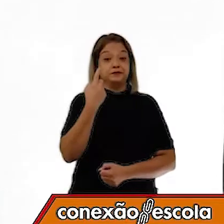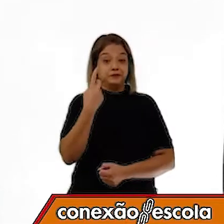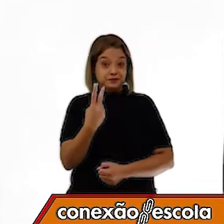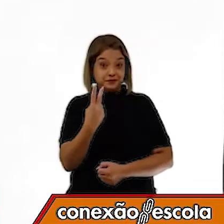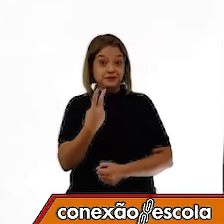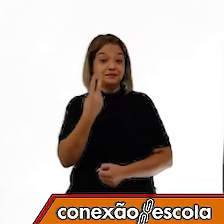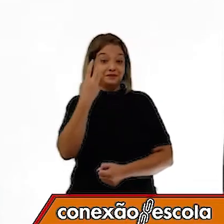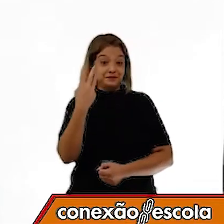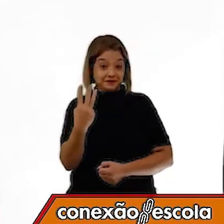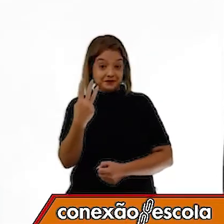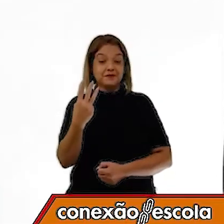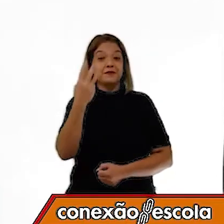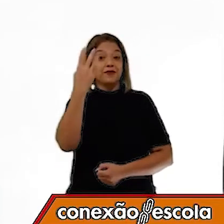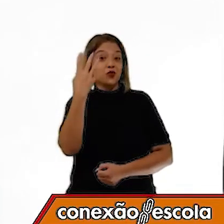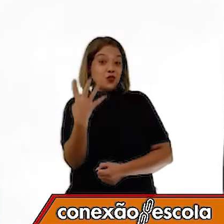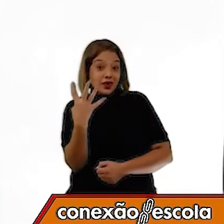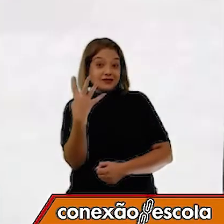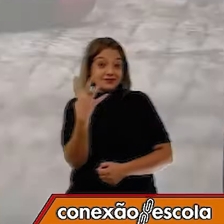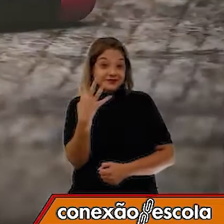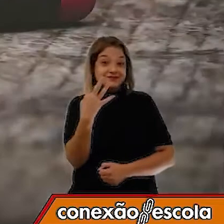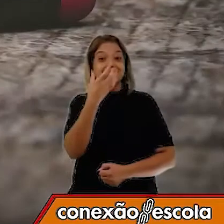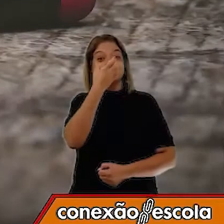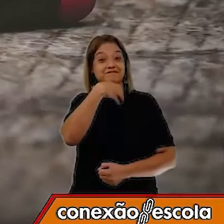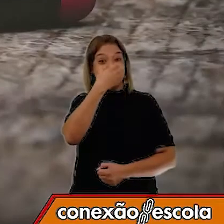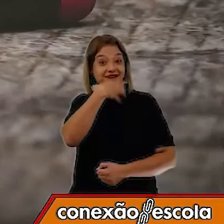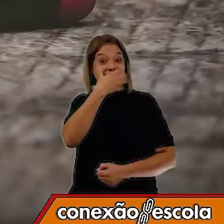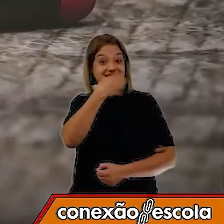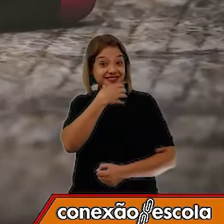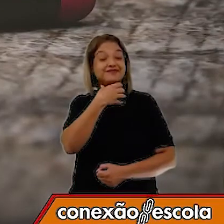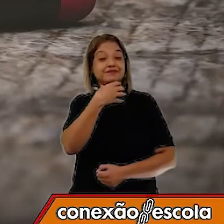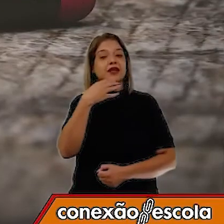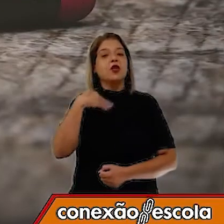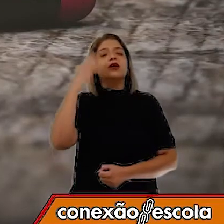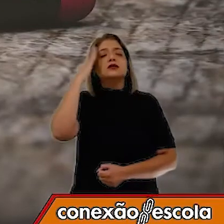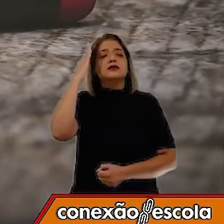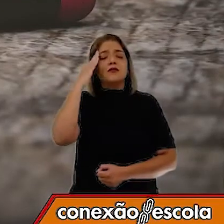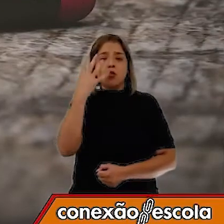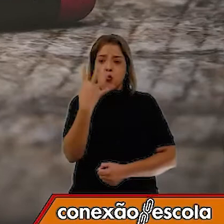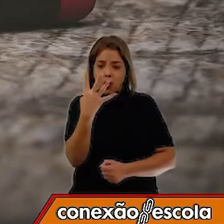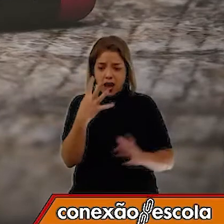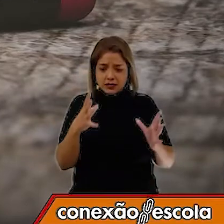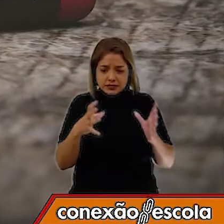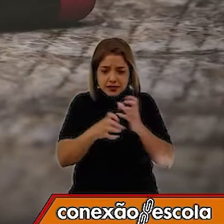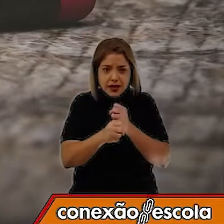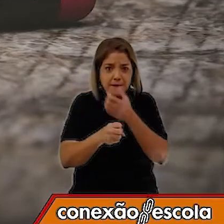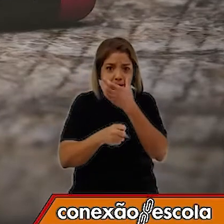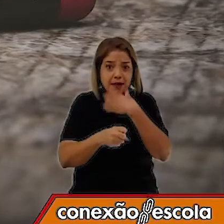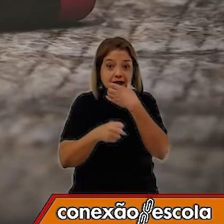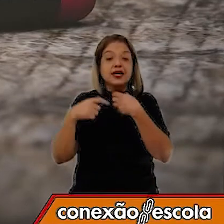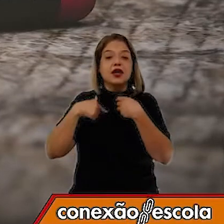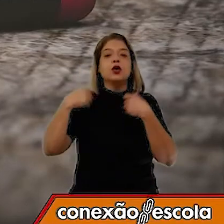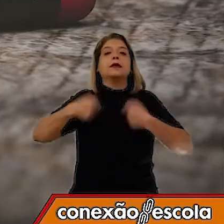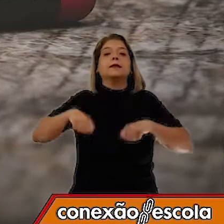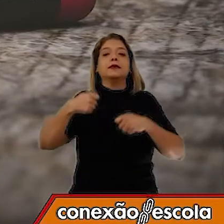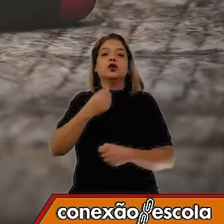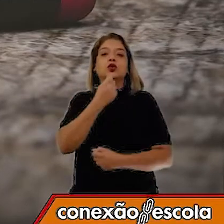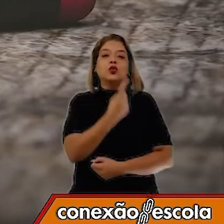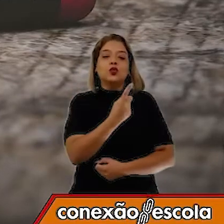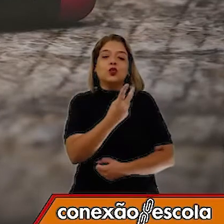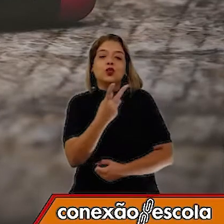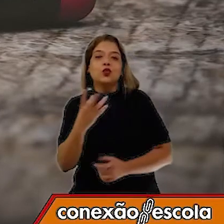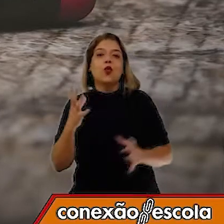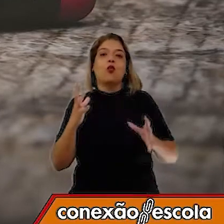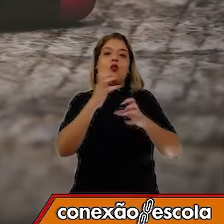2, 3, 4. Para eu saber que tem 4 maçãs, eu tive que